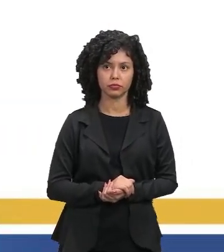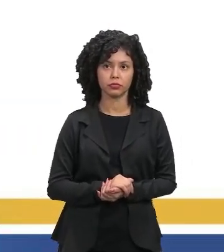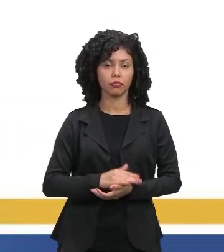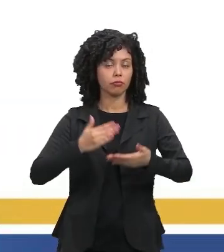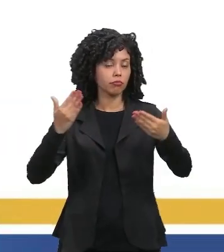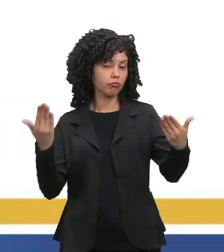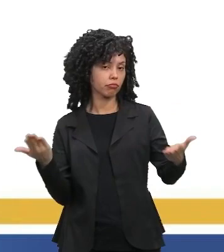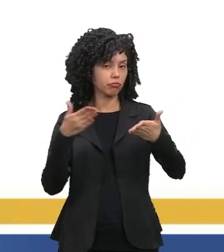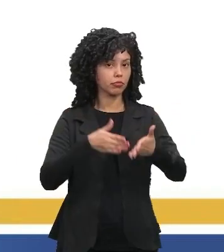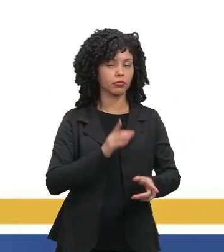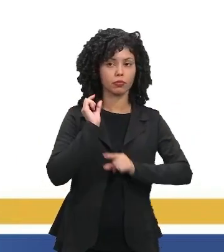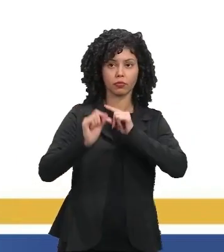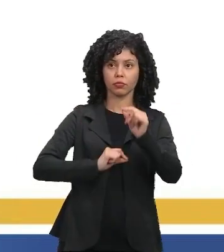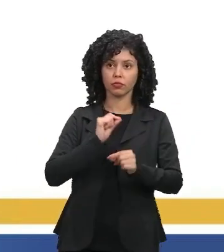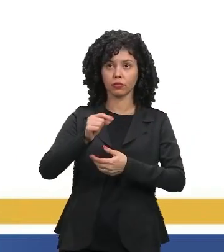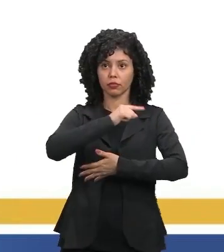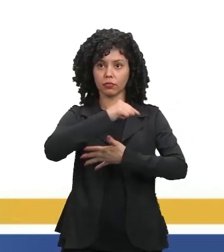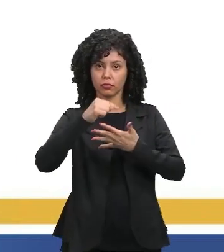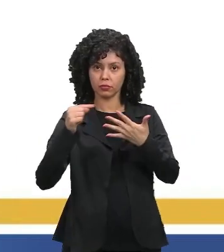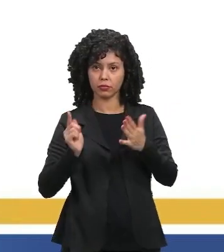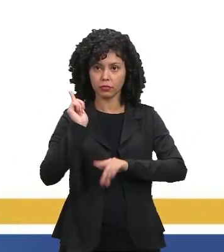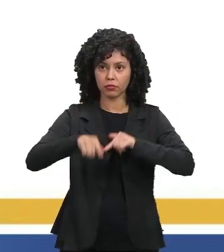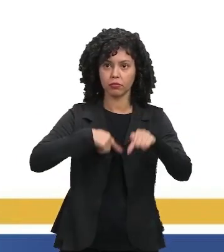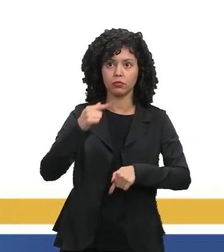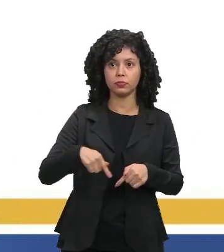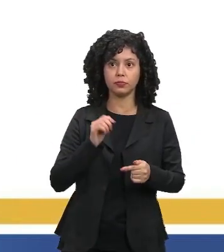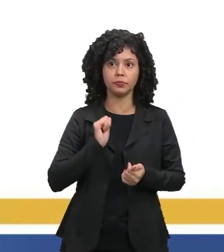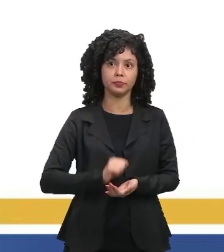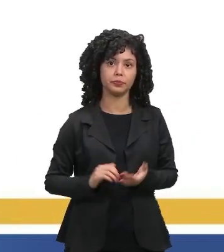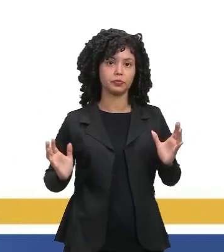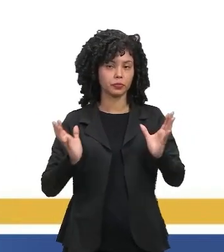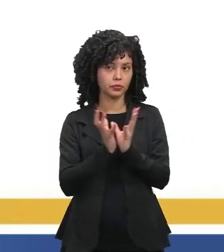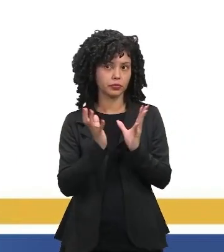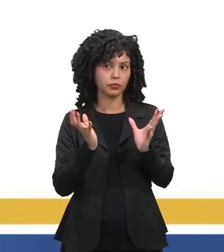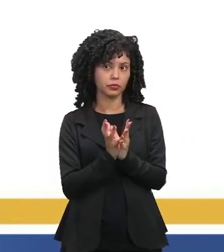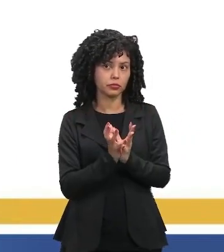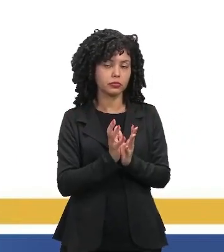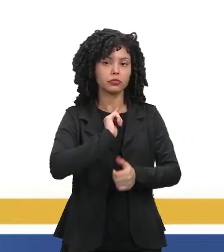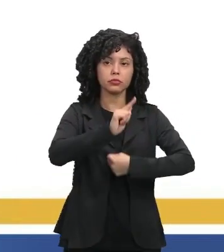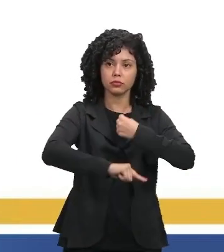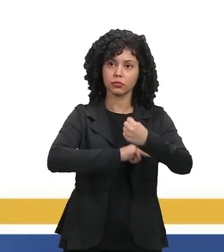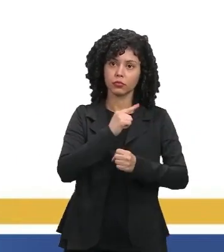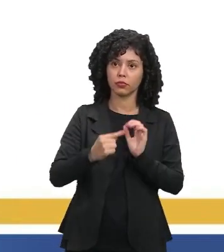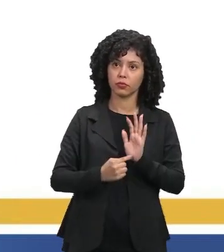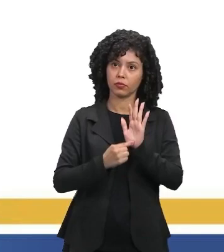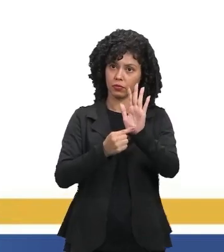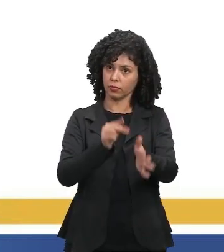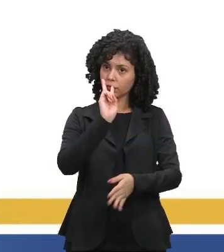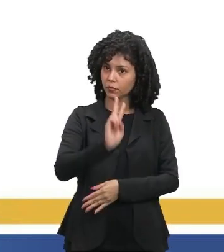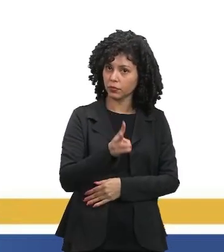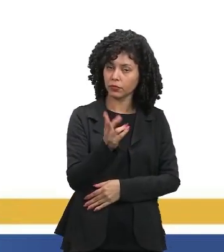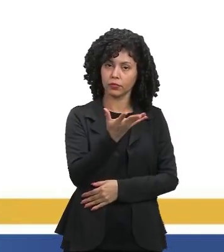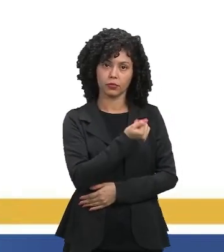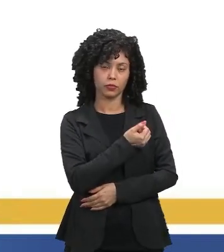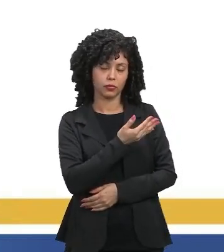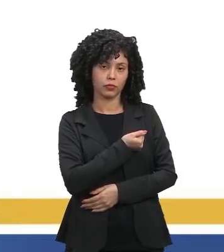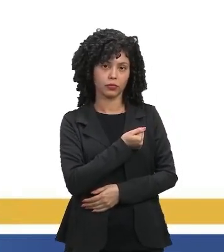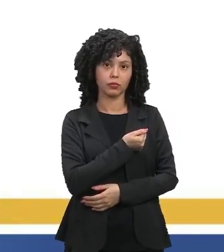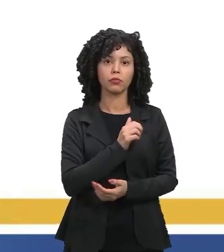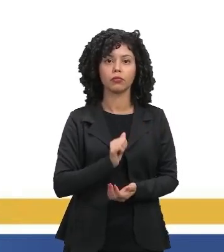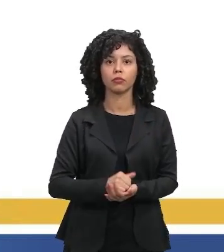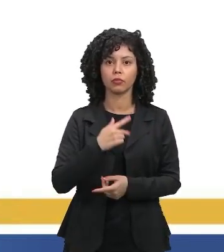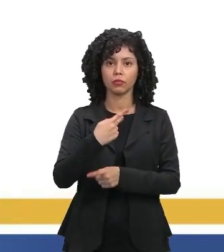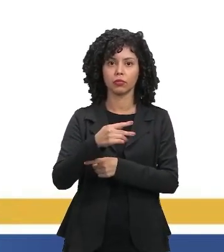Então, chegamos o que é um elemento químico? Um elemento químico é um conjunto de átomos que apresentam o mesmo número de